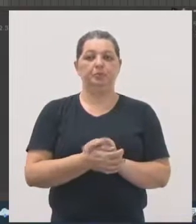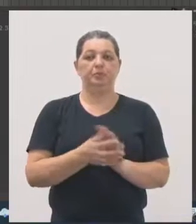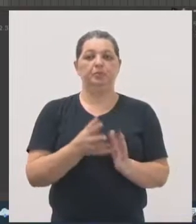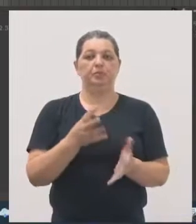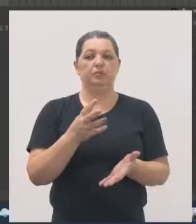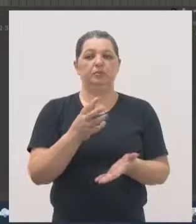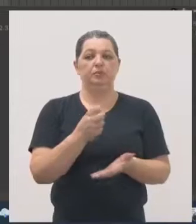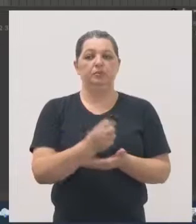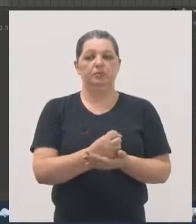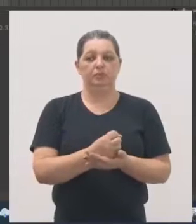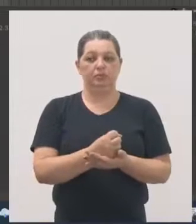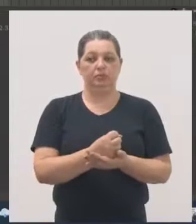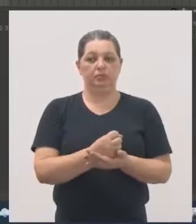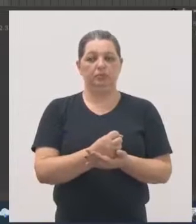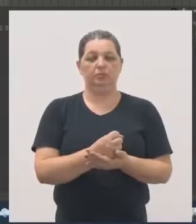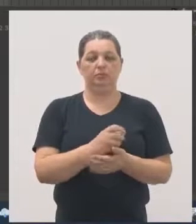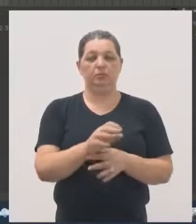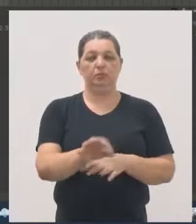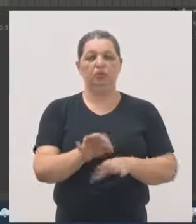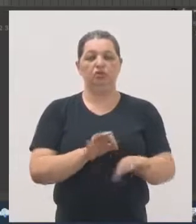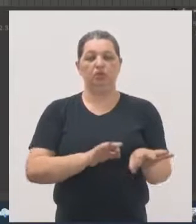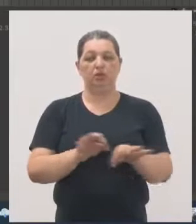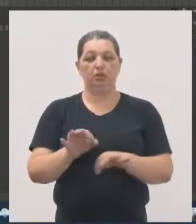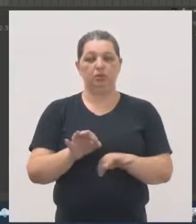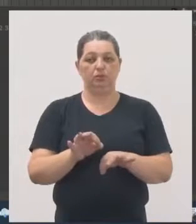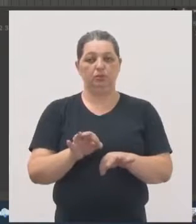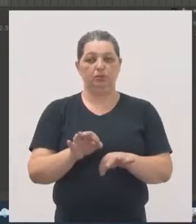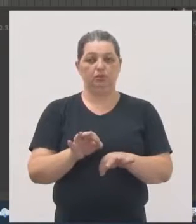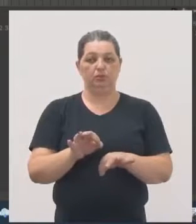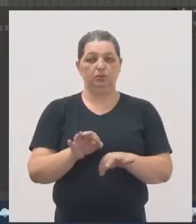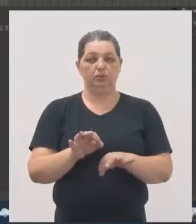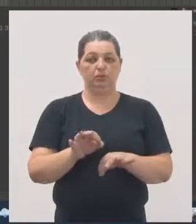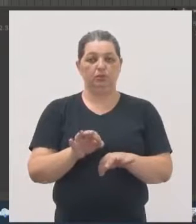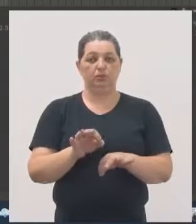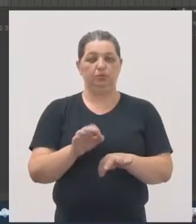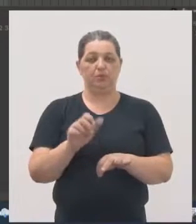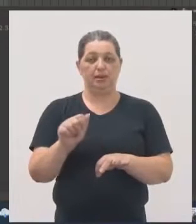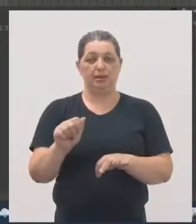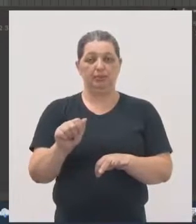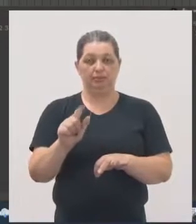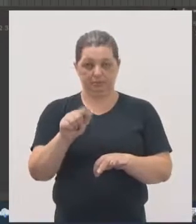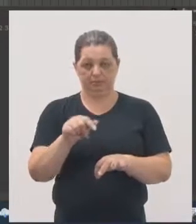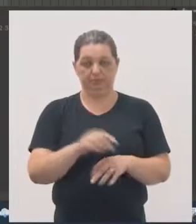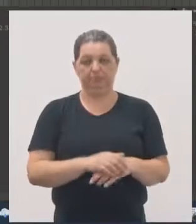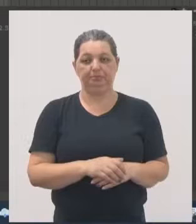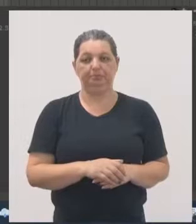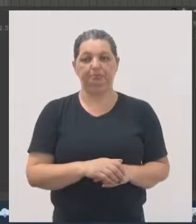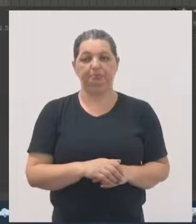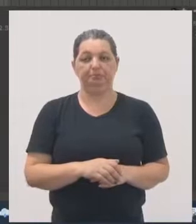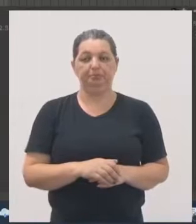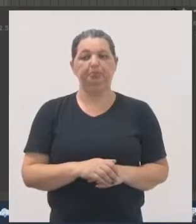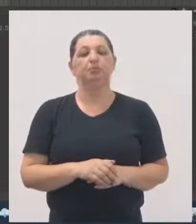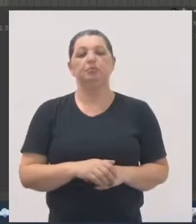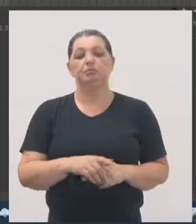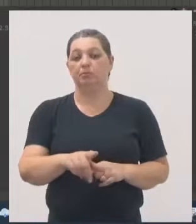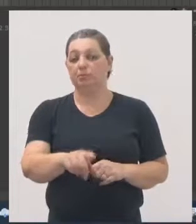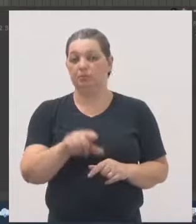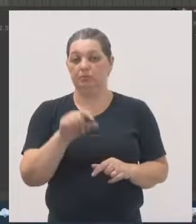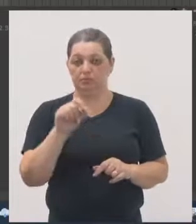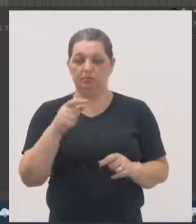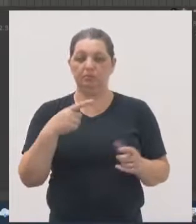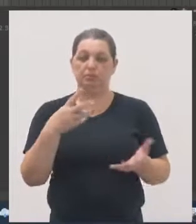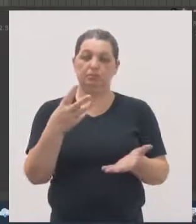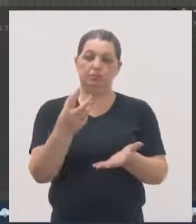salve projeto as, certo? Você vai selecionar onde você